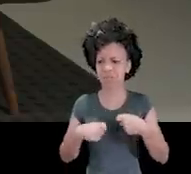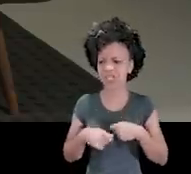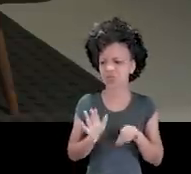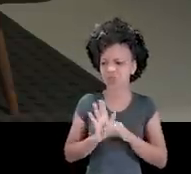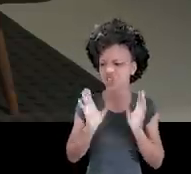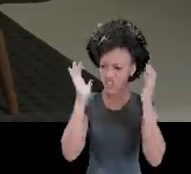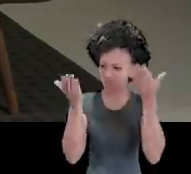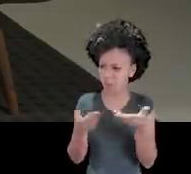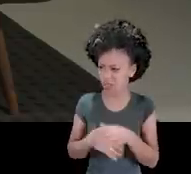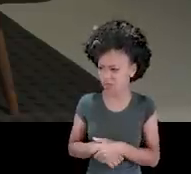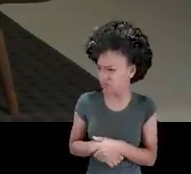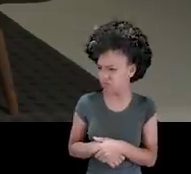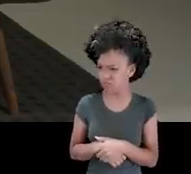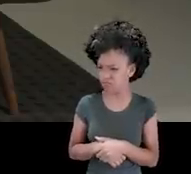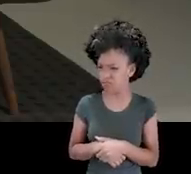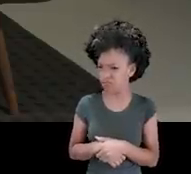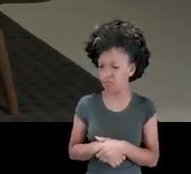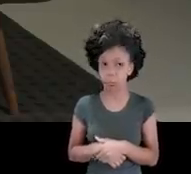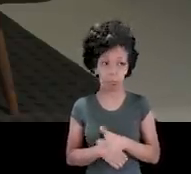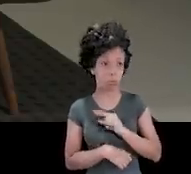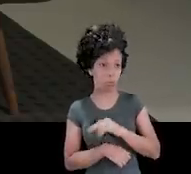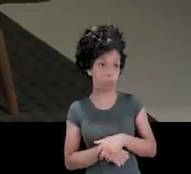eu vejo muito assim. Isso. Cara, que eu não imaginava, né?